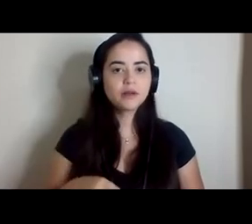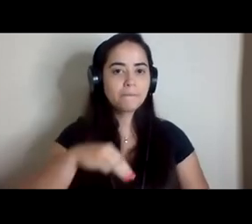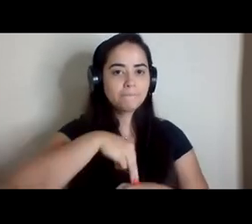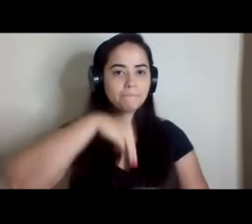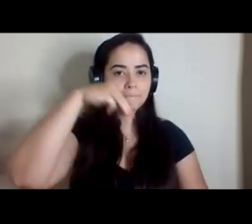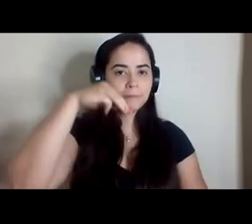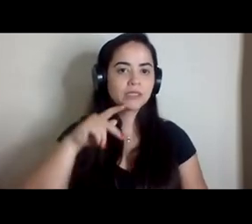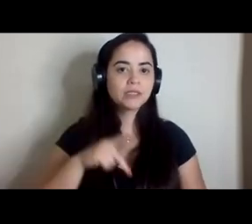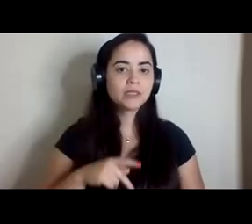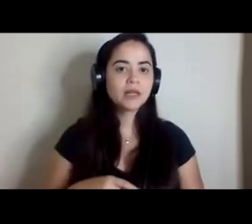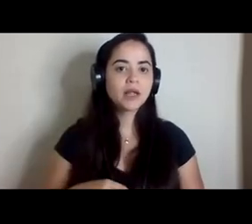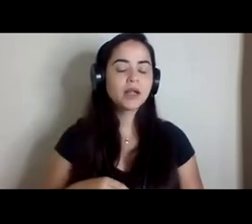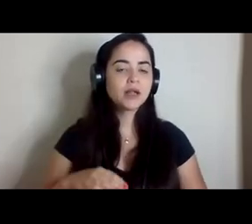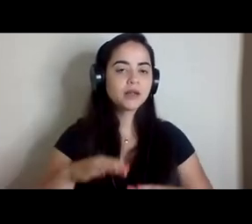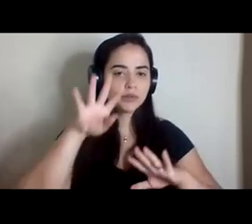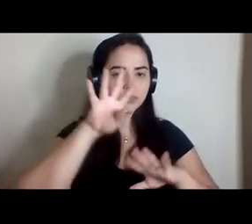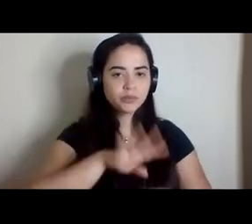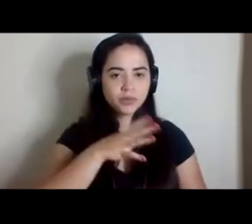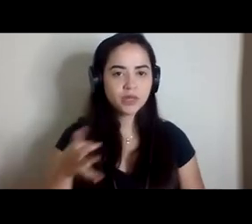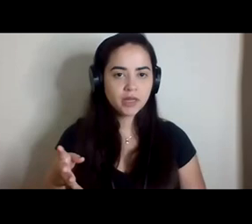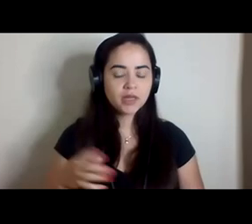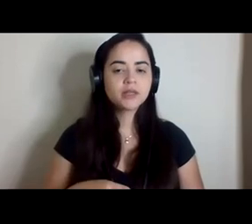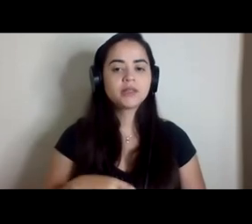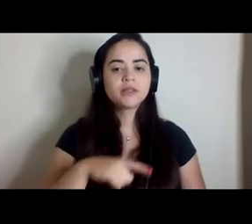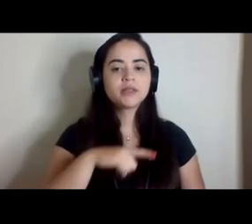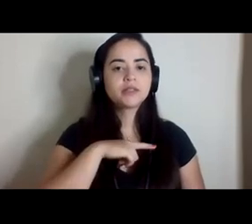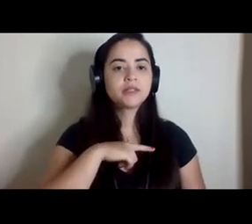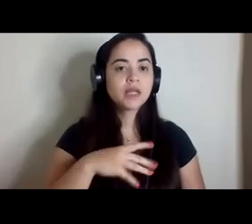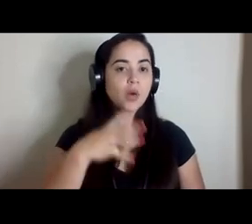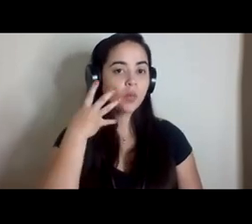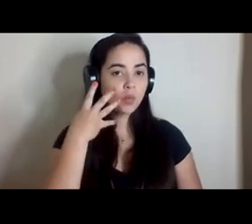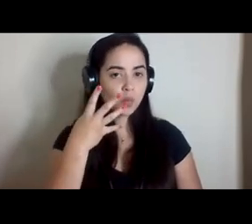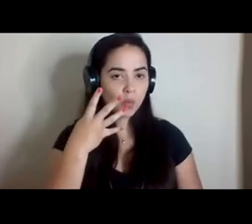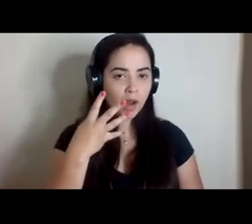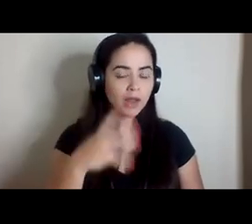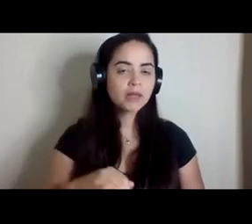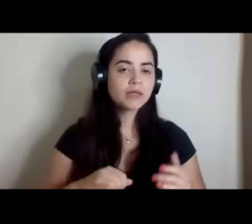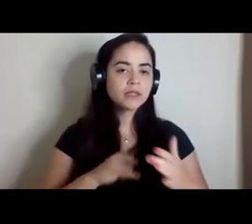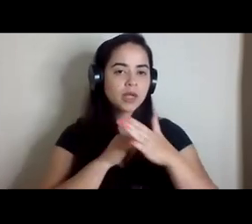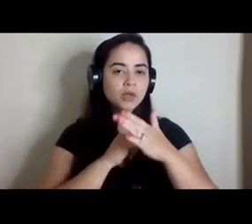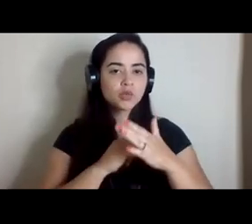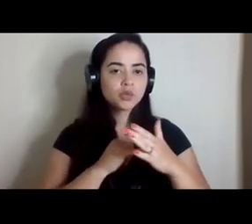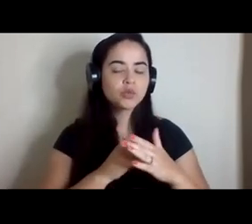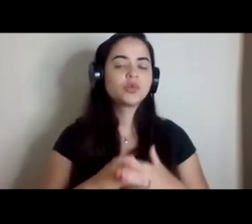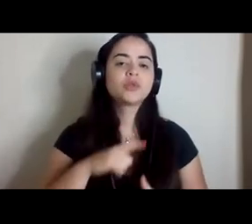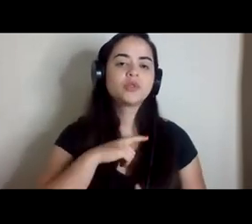em rede, onde a gente tem 40 instituições, né, que ofertam esse curso